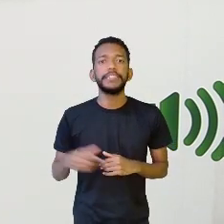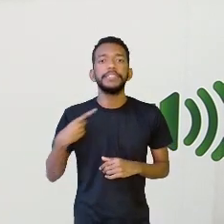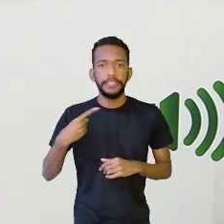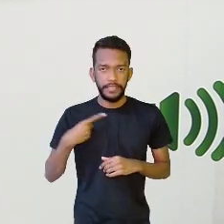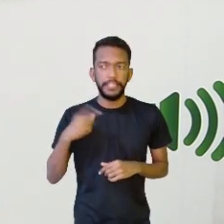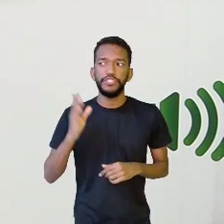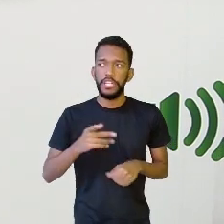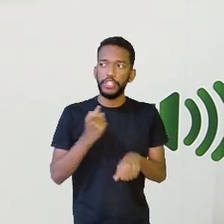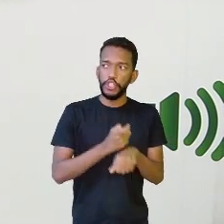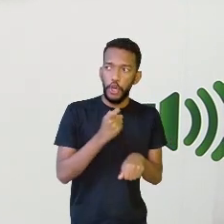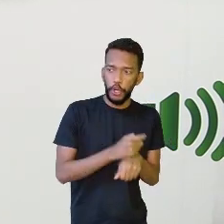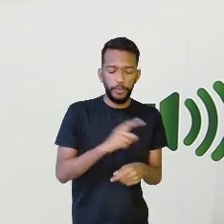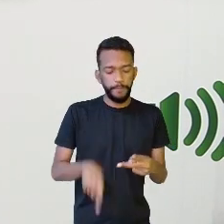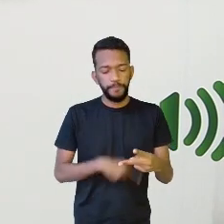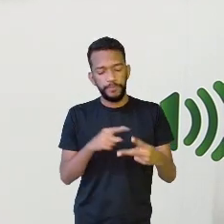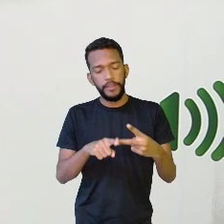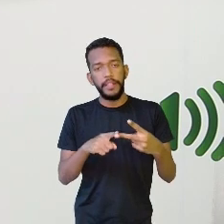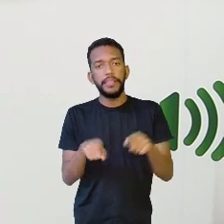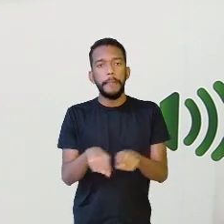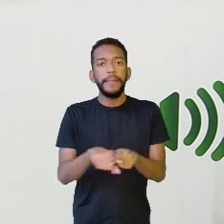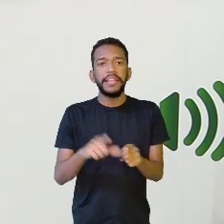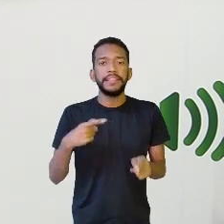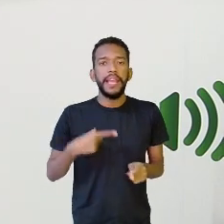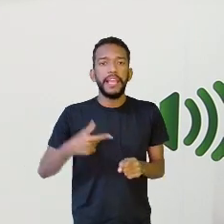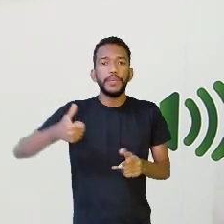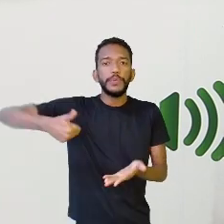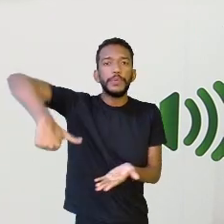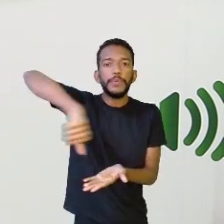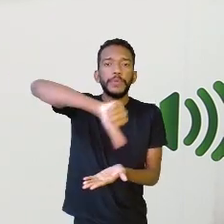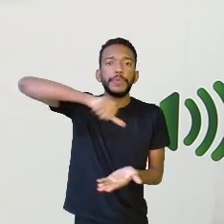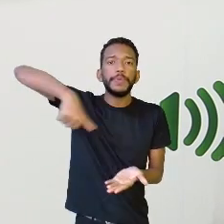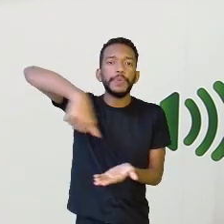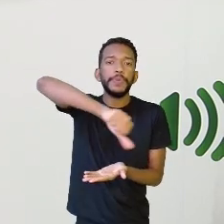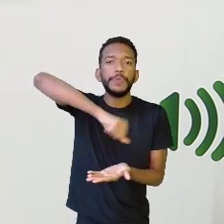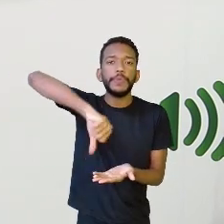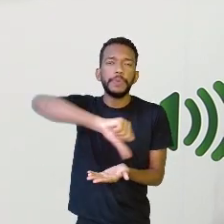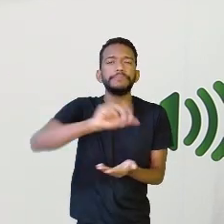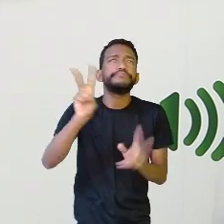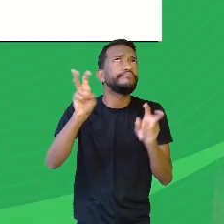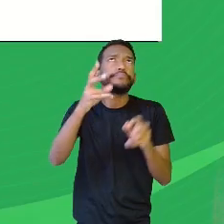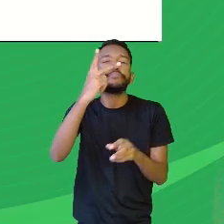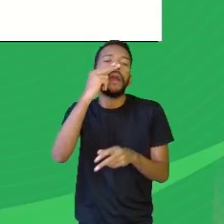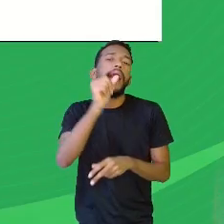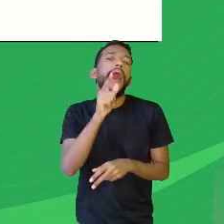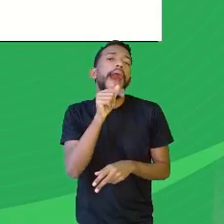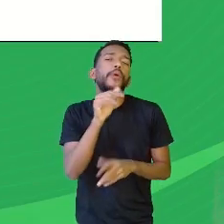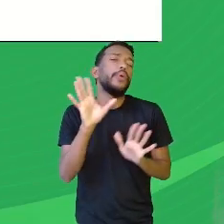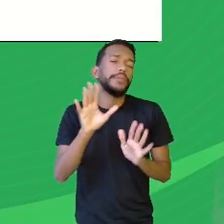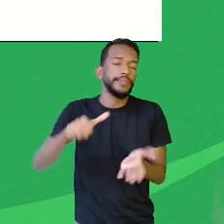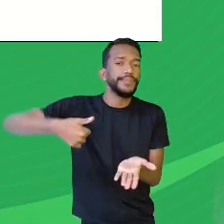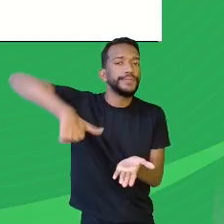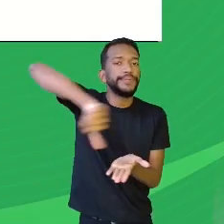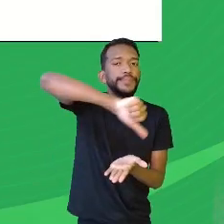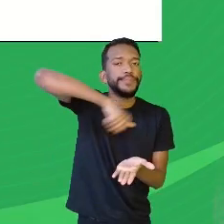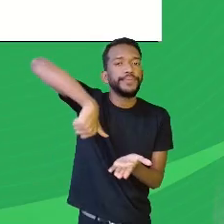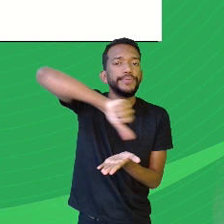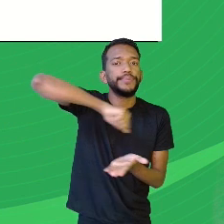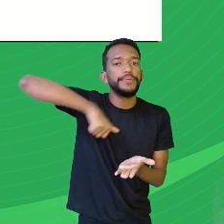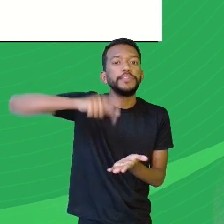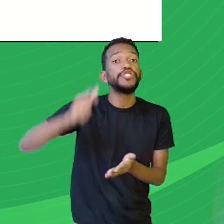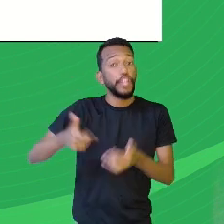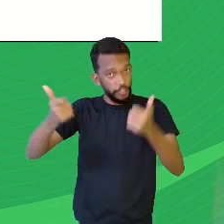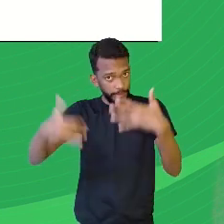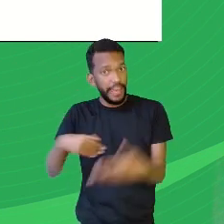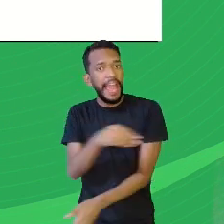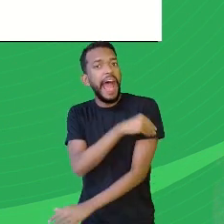combustível sólido, mas também nós temos os combustíveis que são líquidos. Eu acabei de falar do